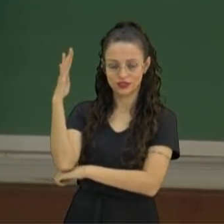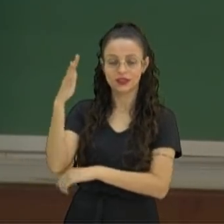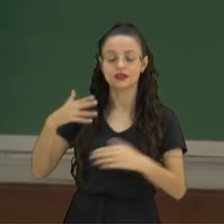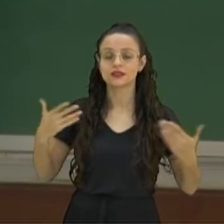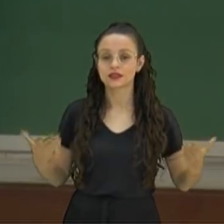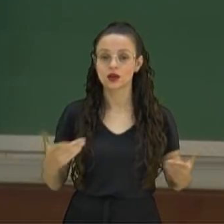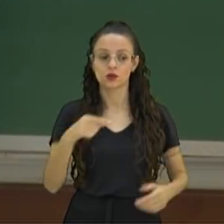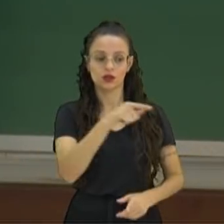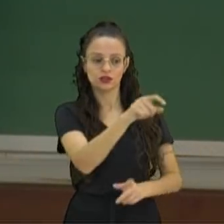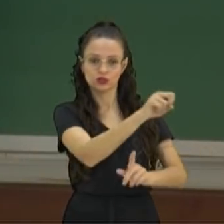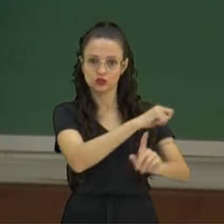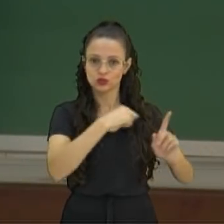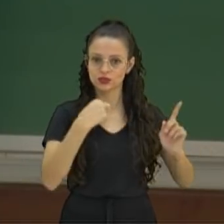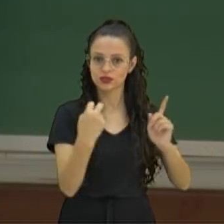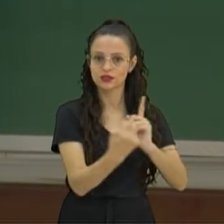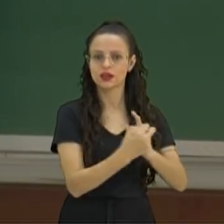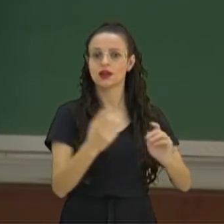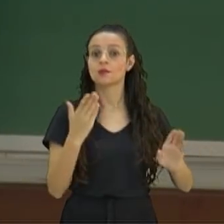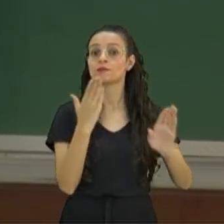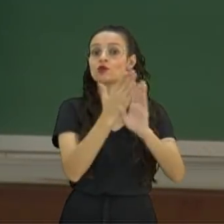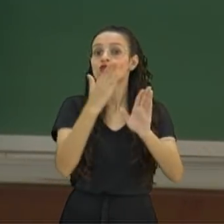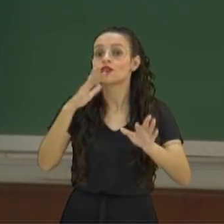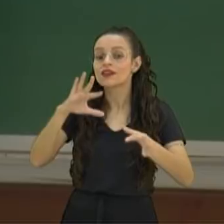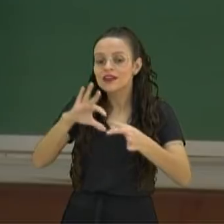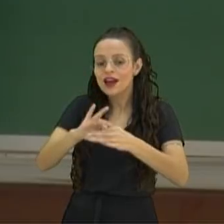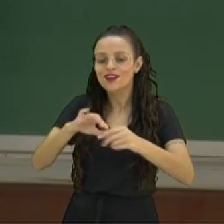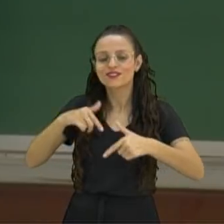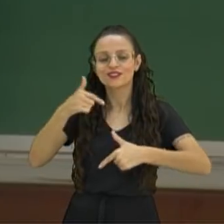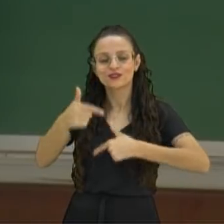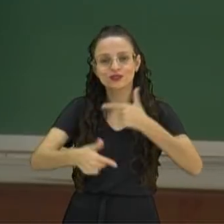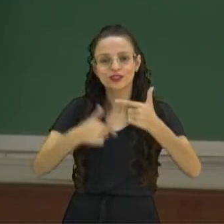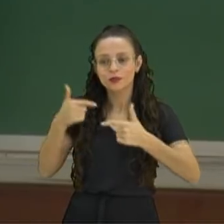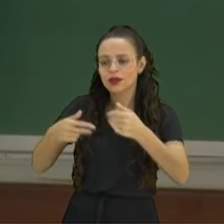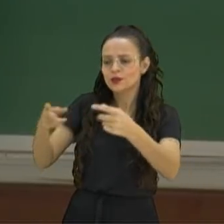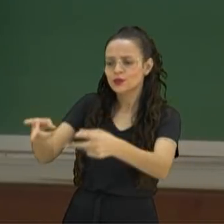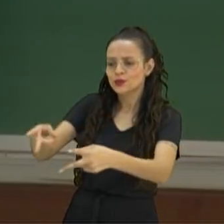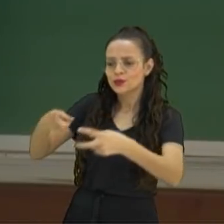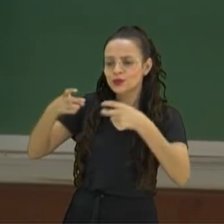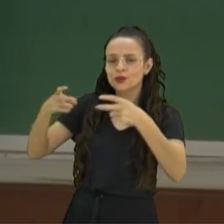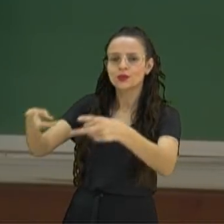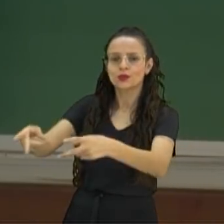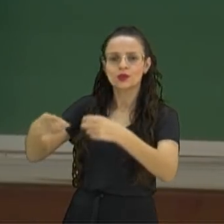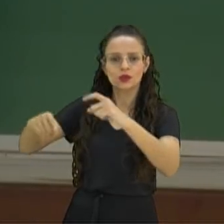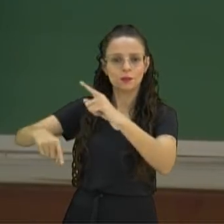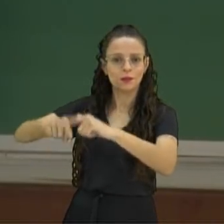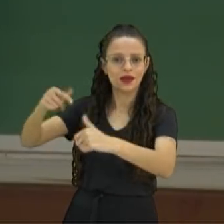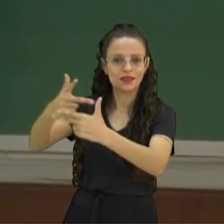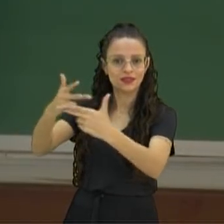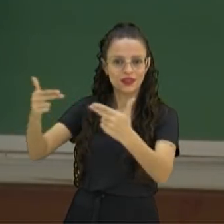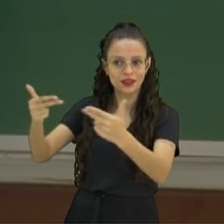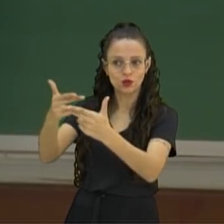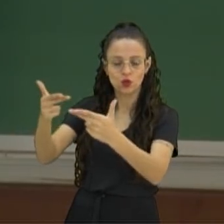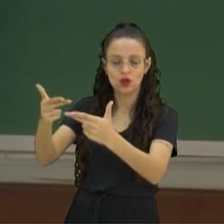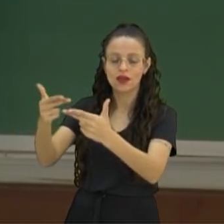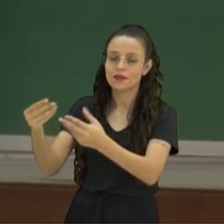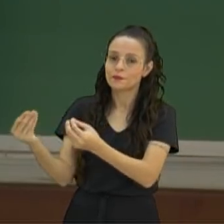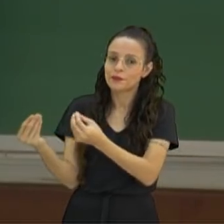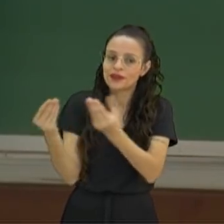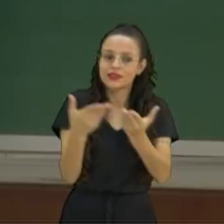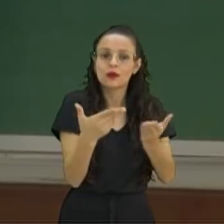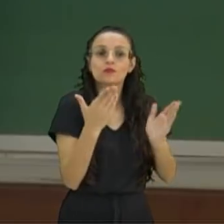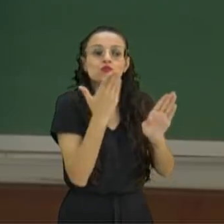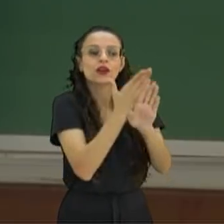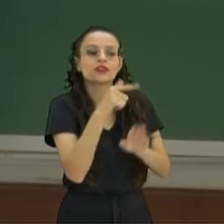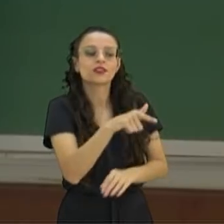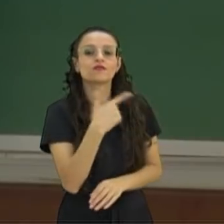Então, a sociedade, através do seu trabalho, vai retirar recursos daqui para atender alguma necessidade ou